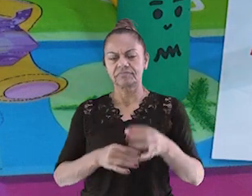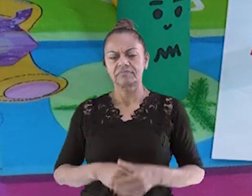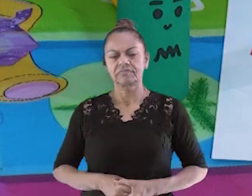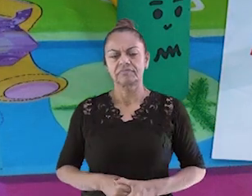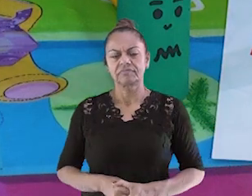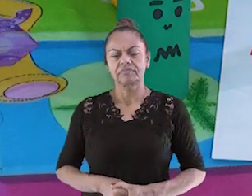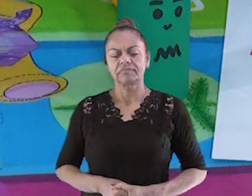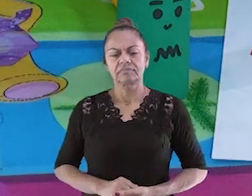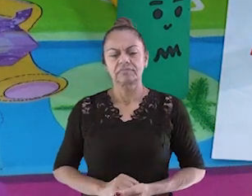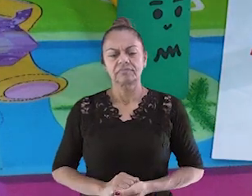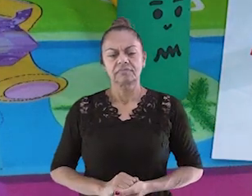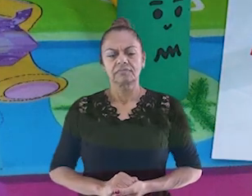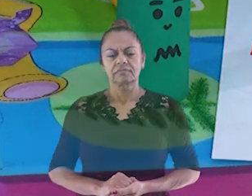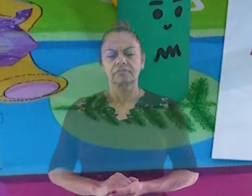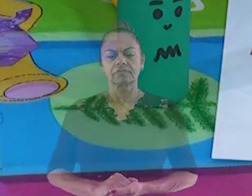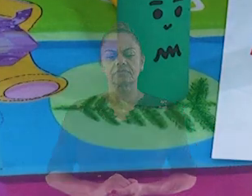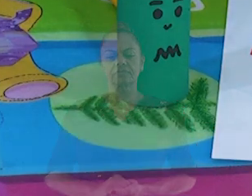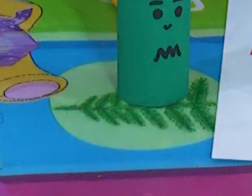pontas.